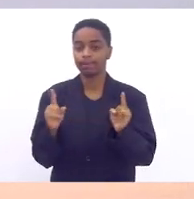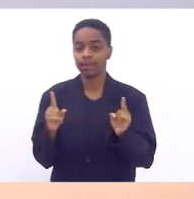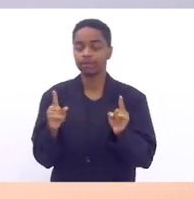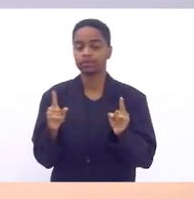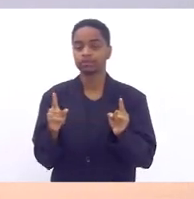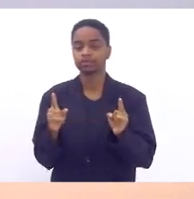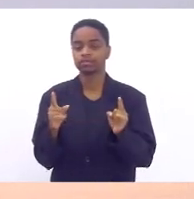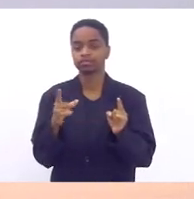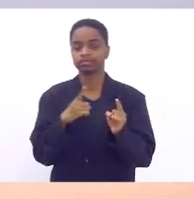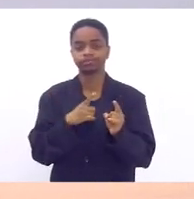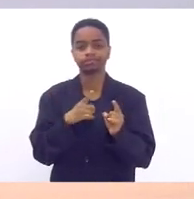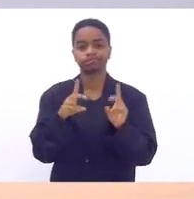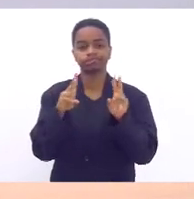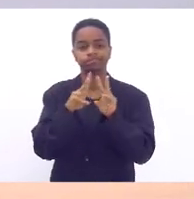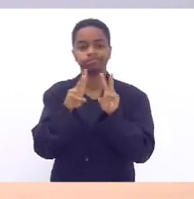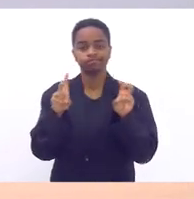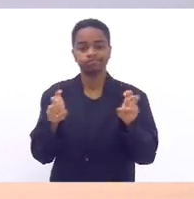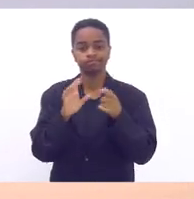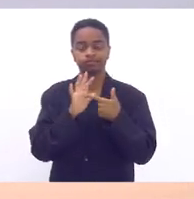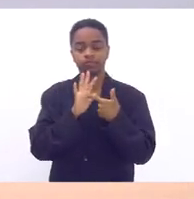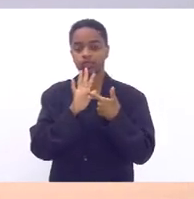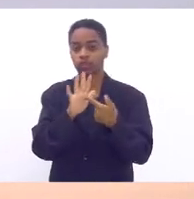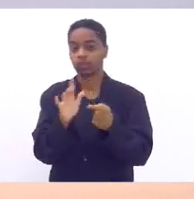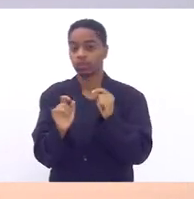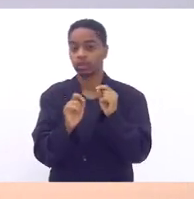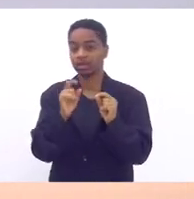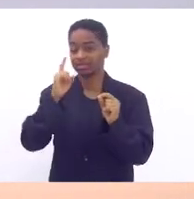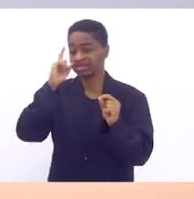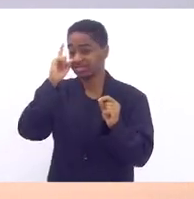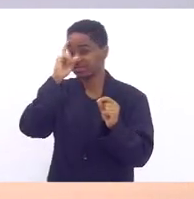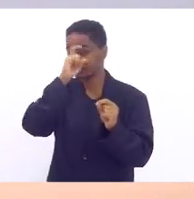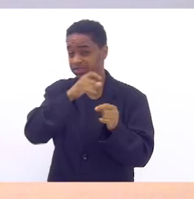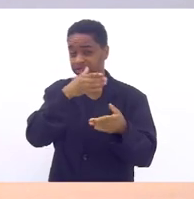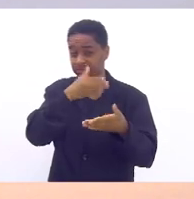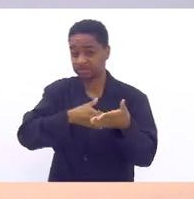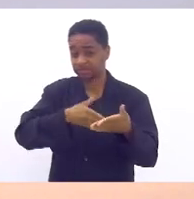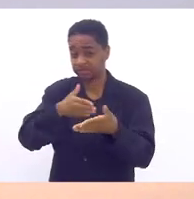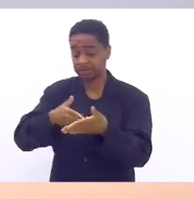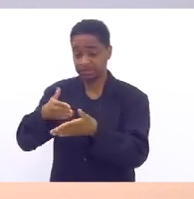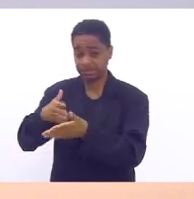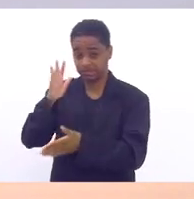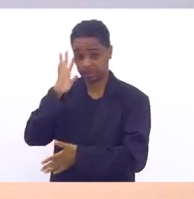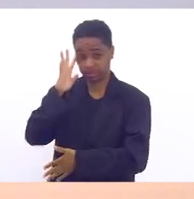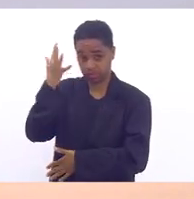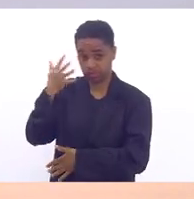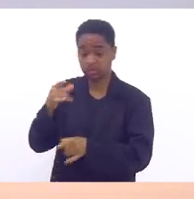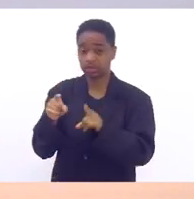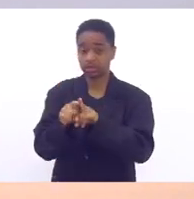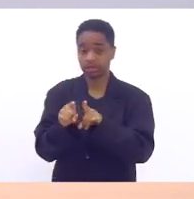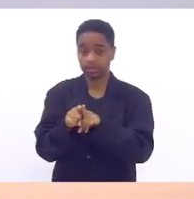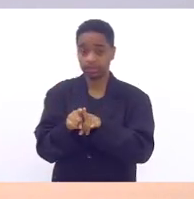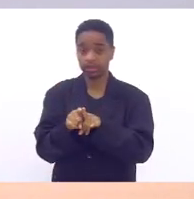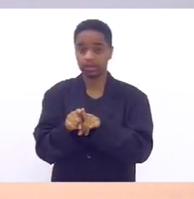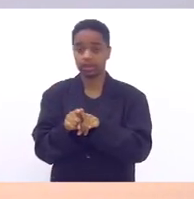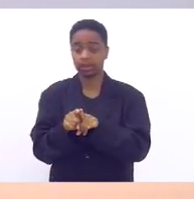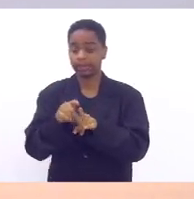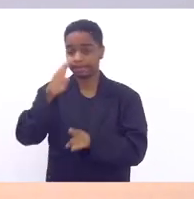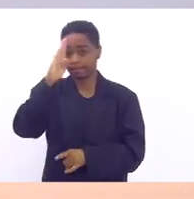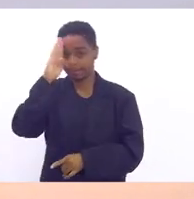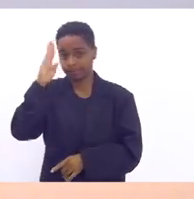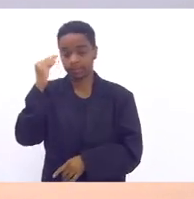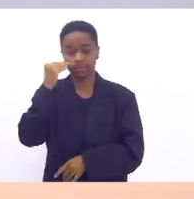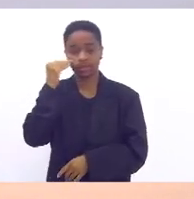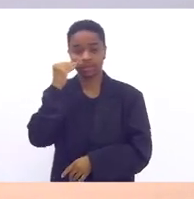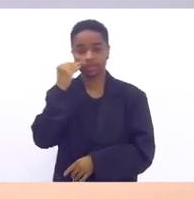apresentaram como questões de difíc difícil solução e fundamentais para o combate à